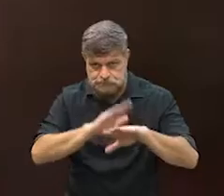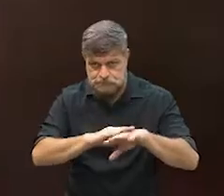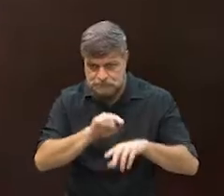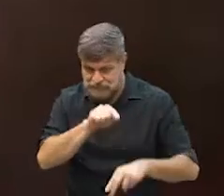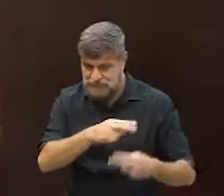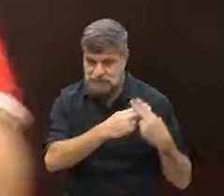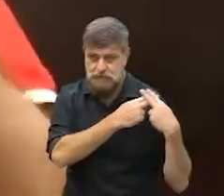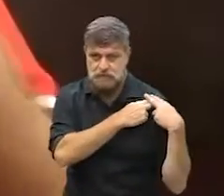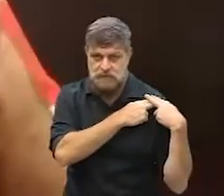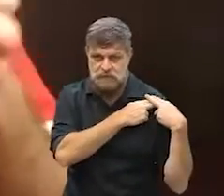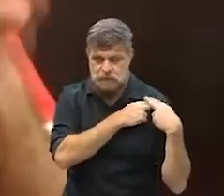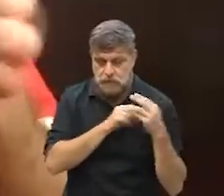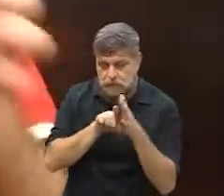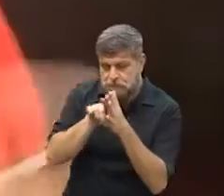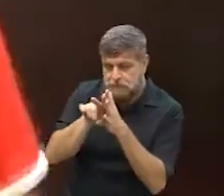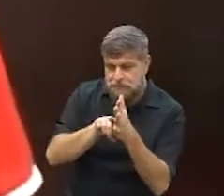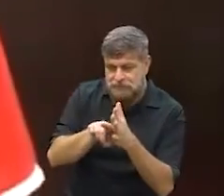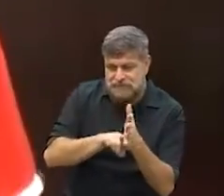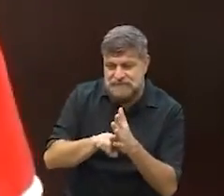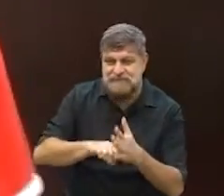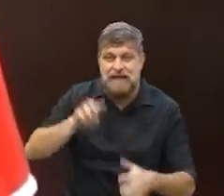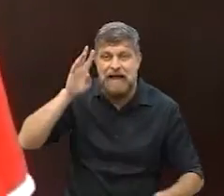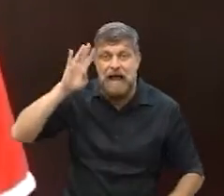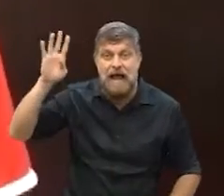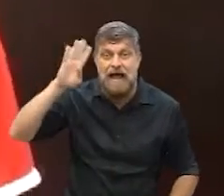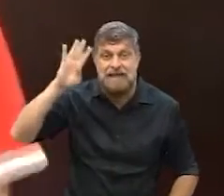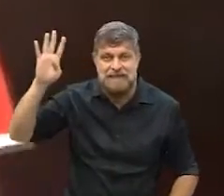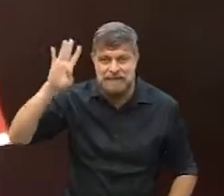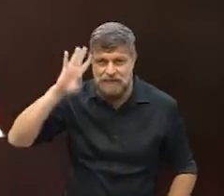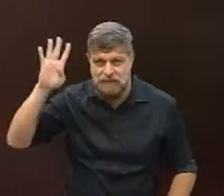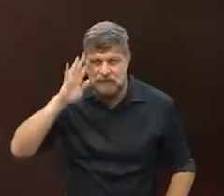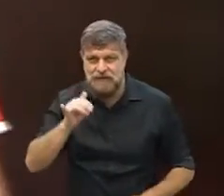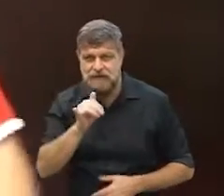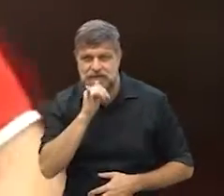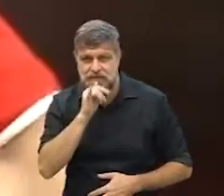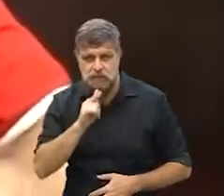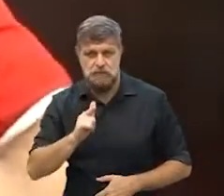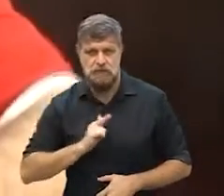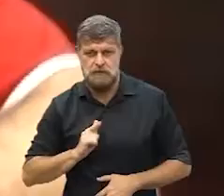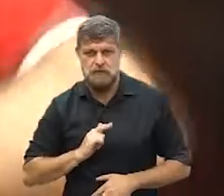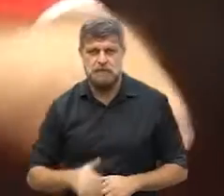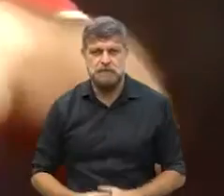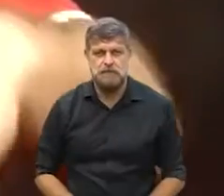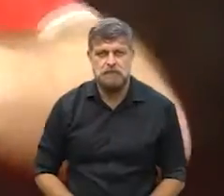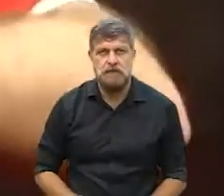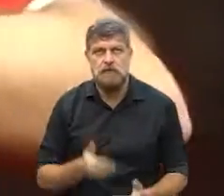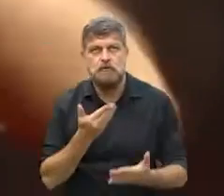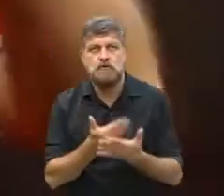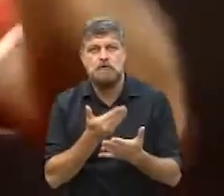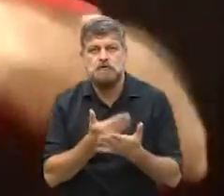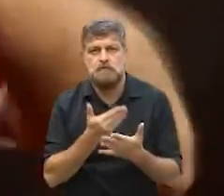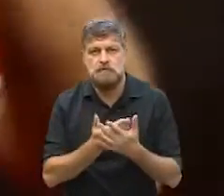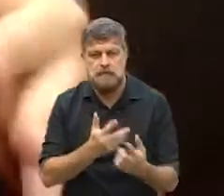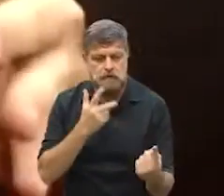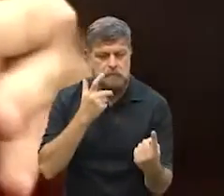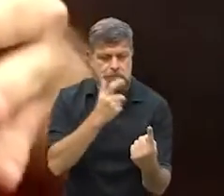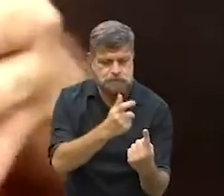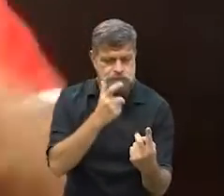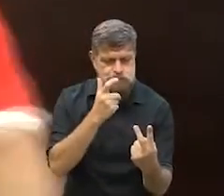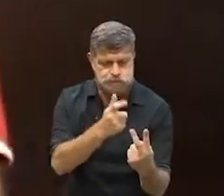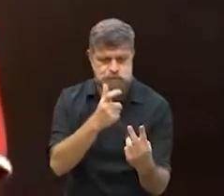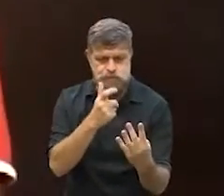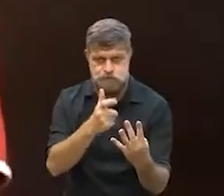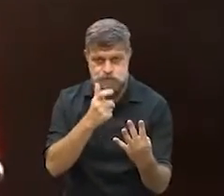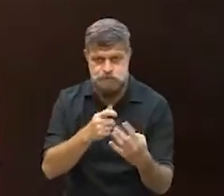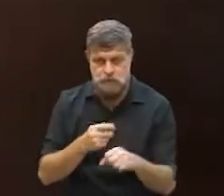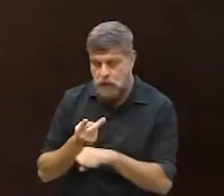protagonista, indo atrás daquilo que ele estudou teoricamente. Então, você vai pegar ali, eu estou estudando imunização,